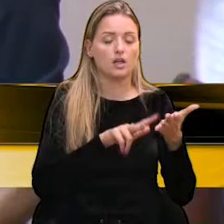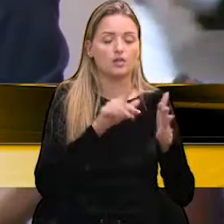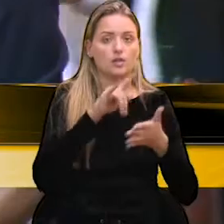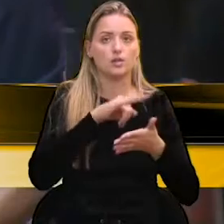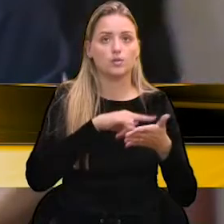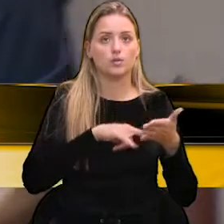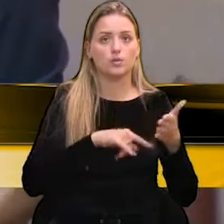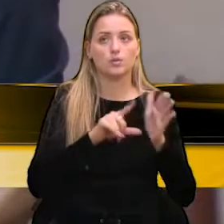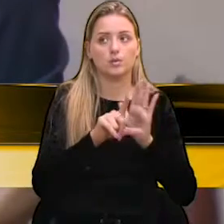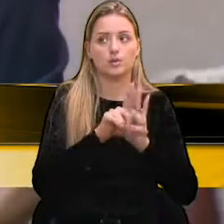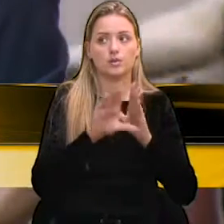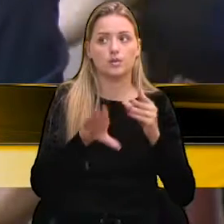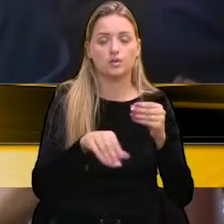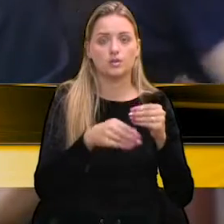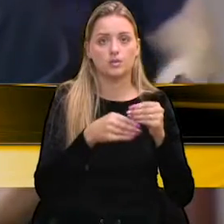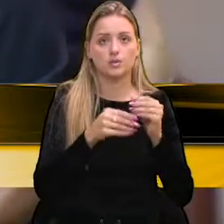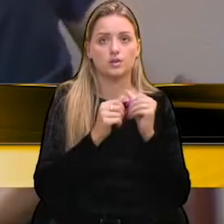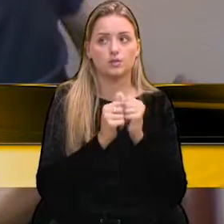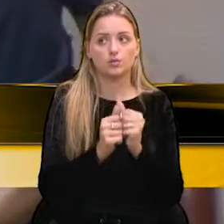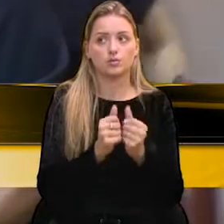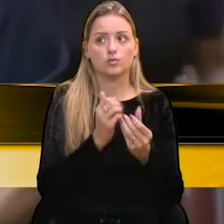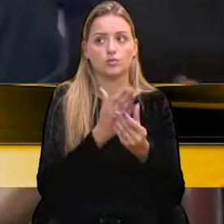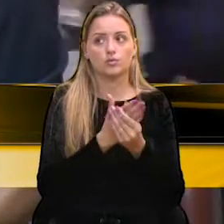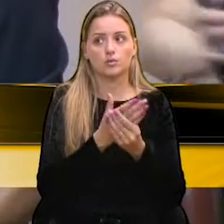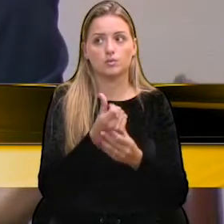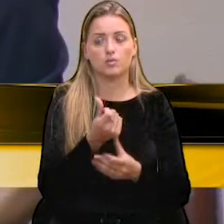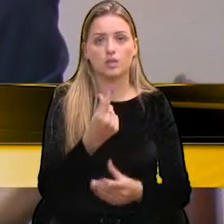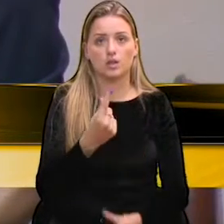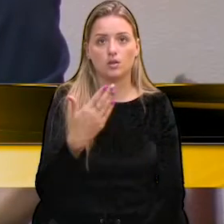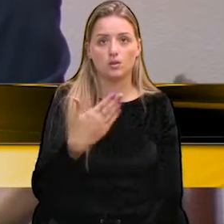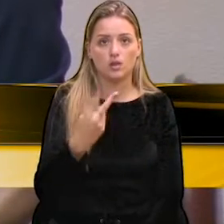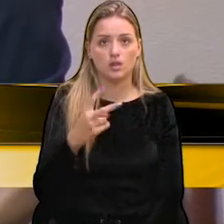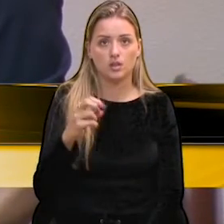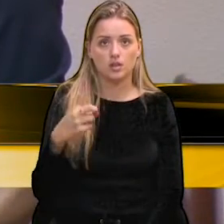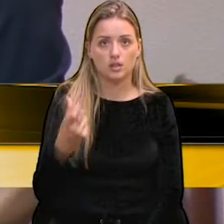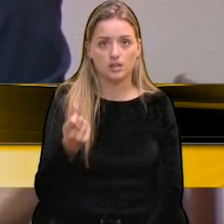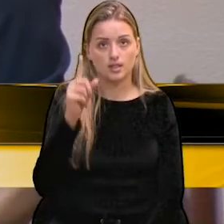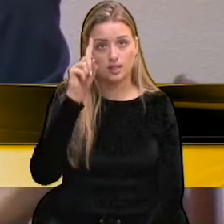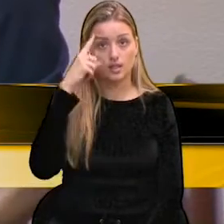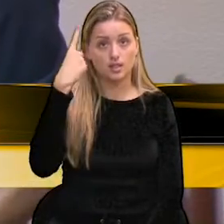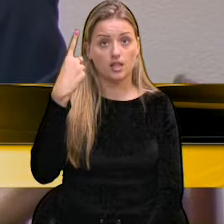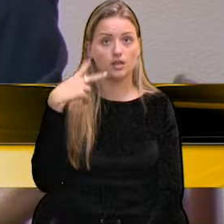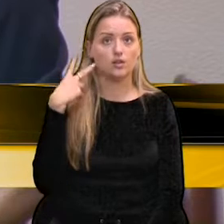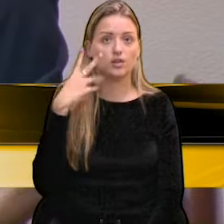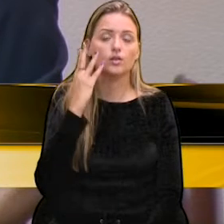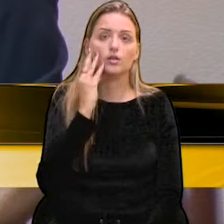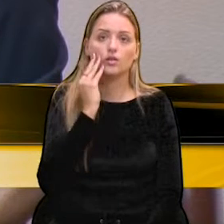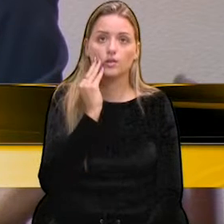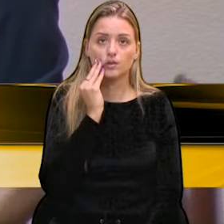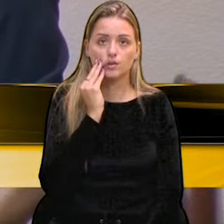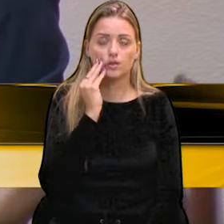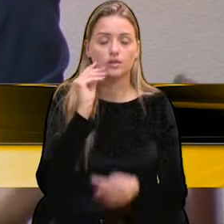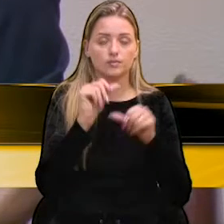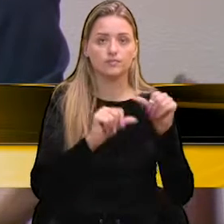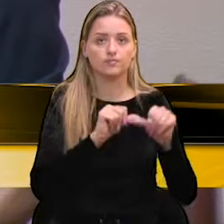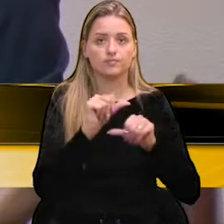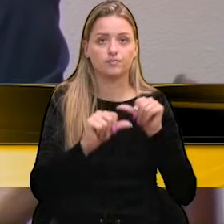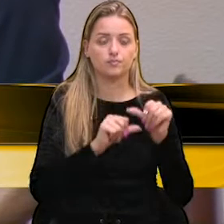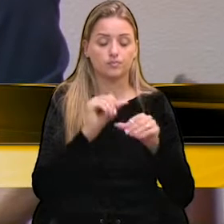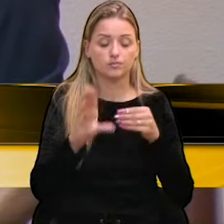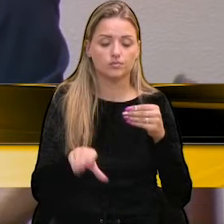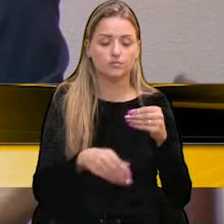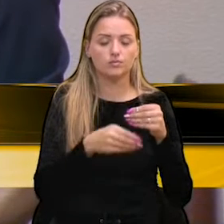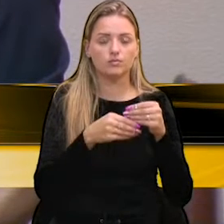lei complementar, contido no processo 61/2016, de autoria do vereador Zoraido Silva, que altera e